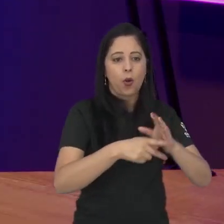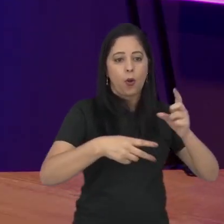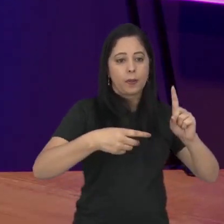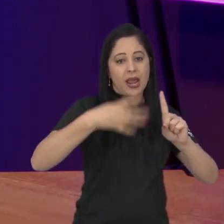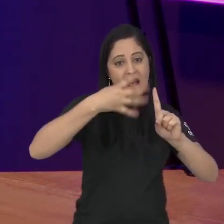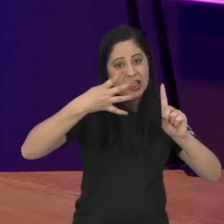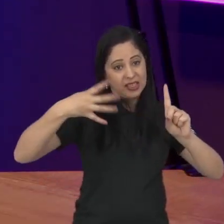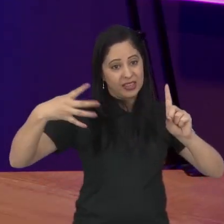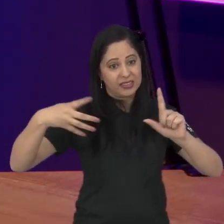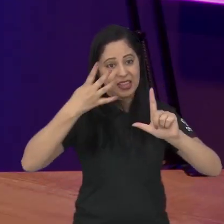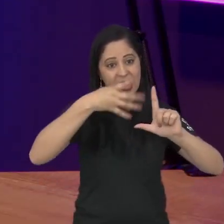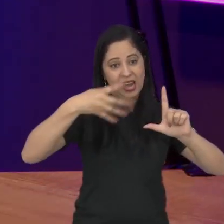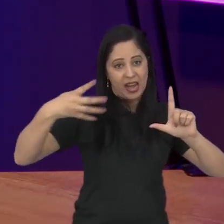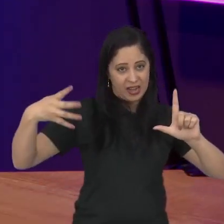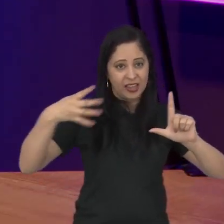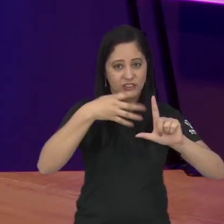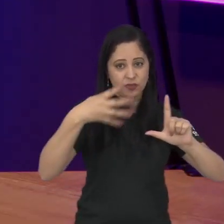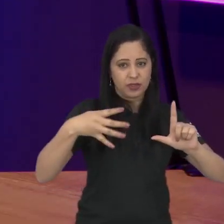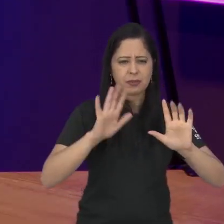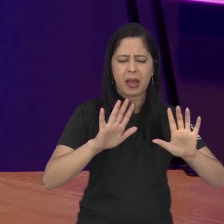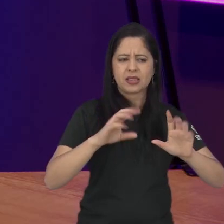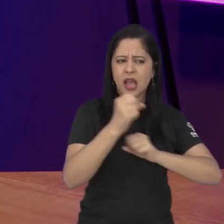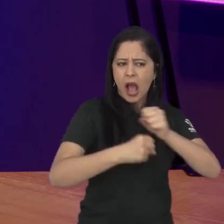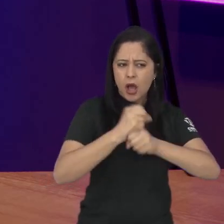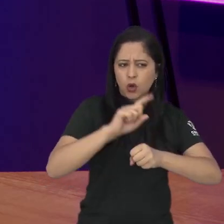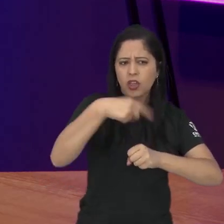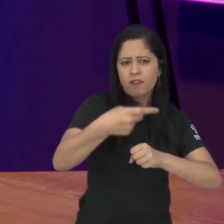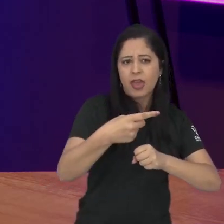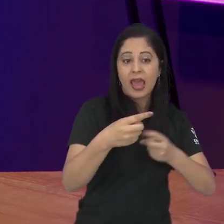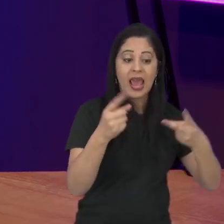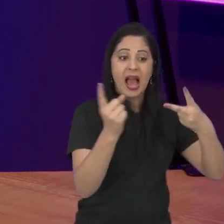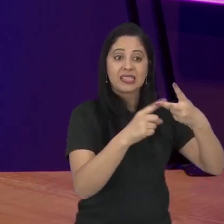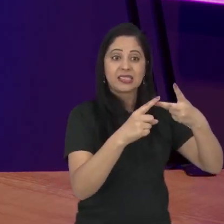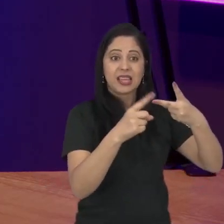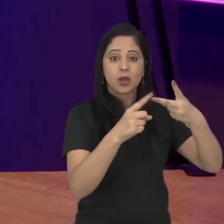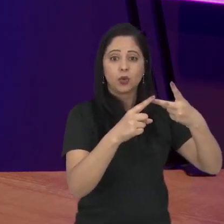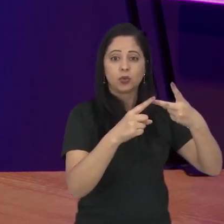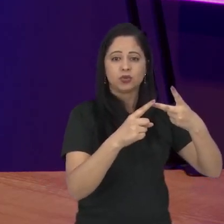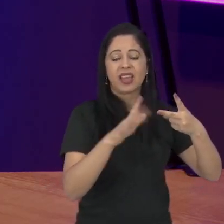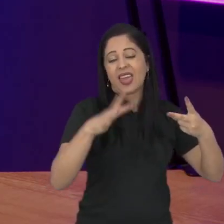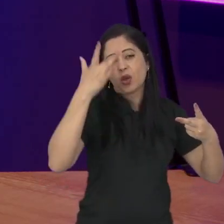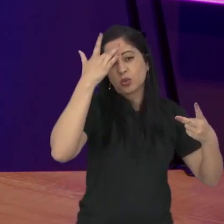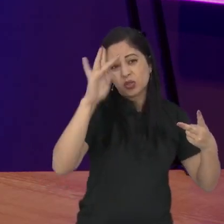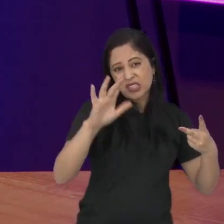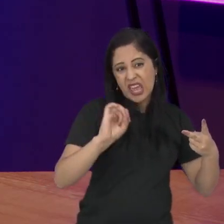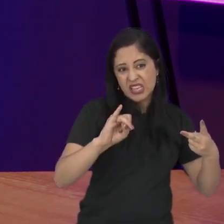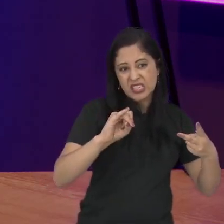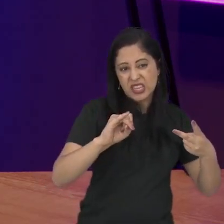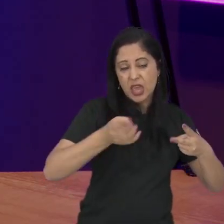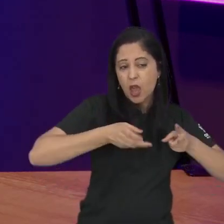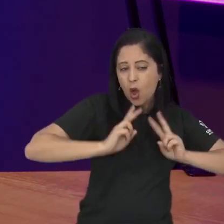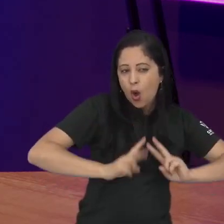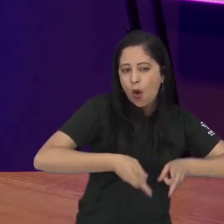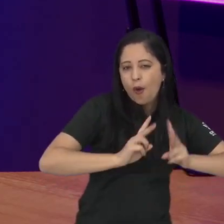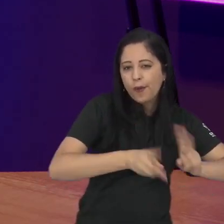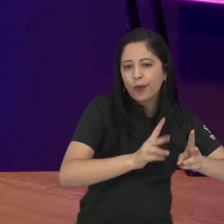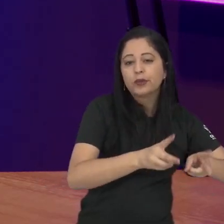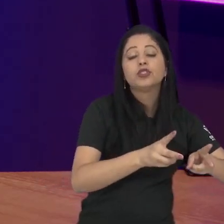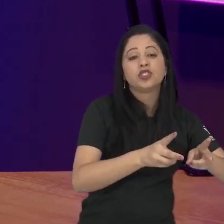segunda temporada já tá para sair, se eu não me engano, vai sair ano que vem. E eu não sei se eles vão continuar só